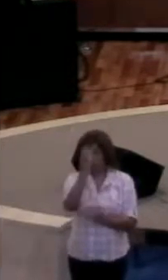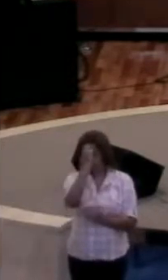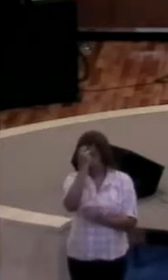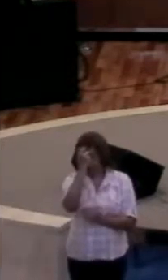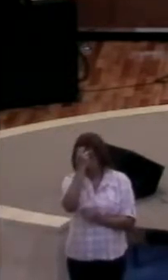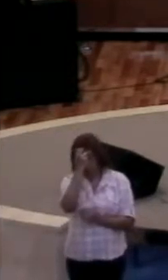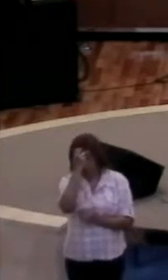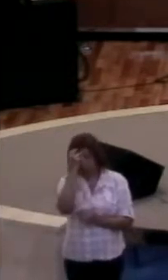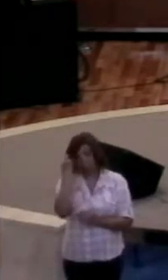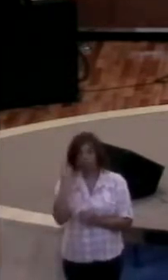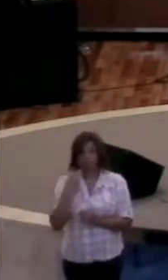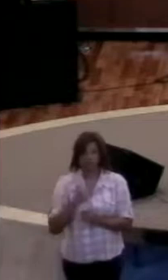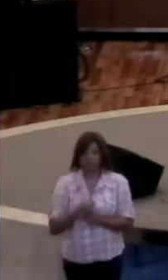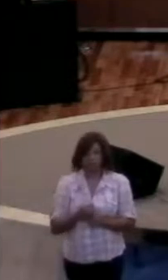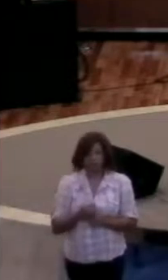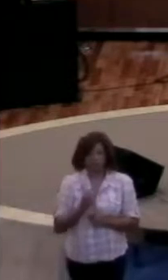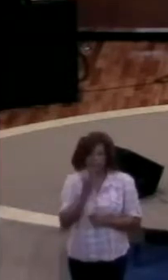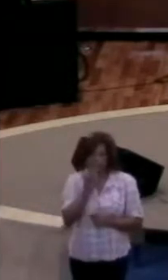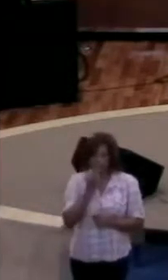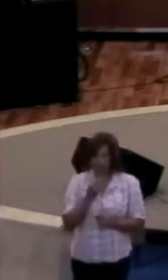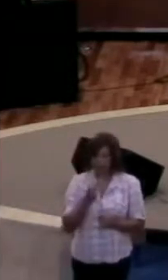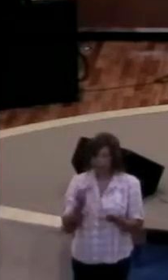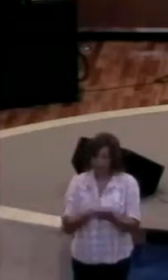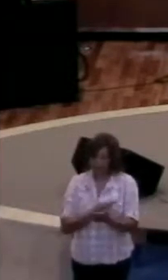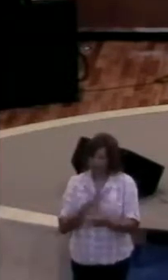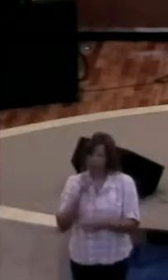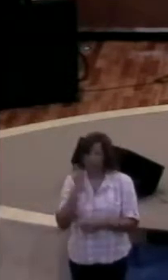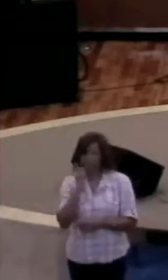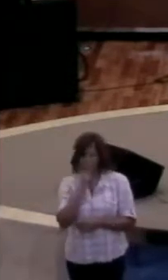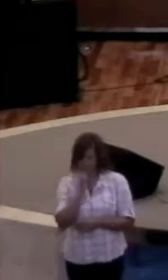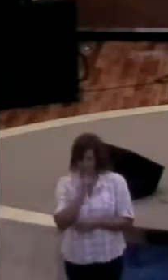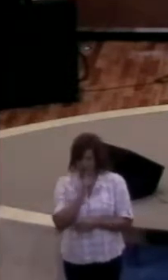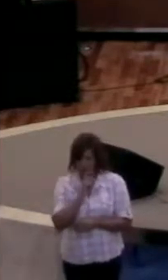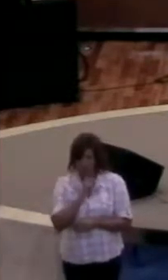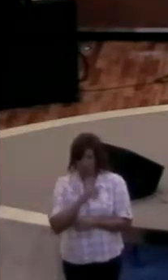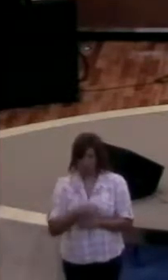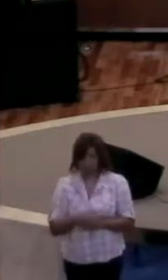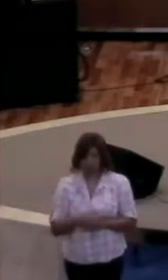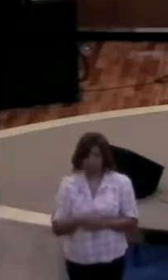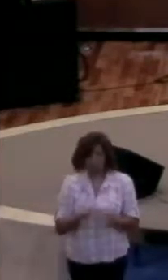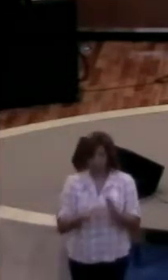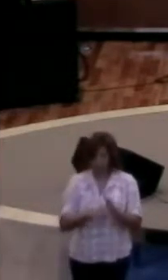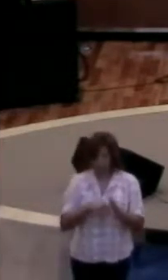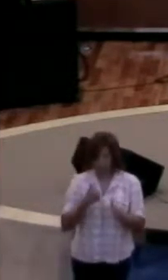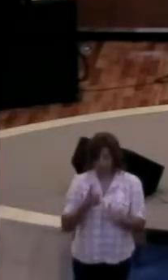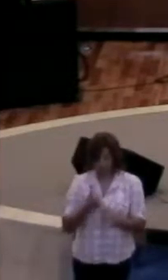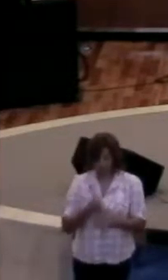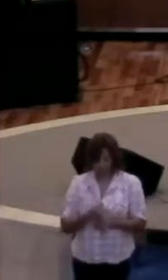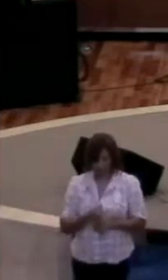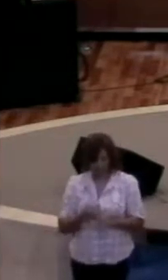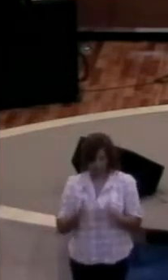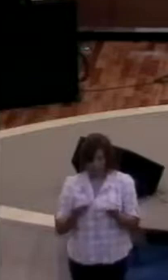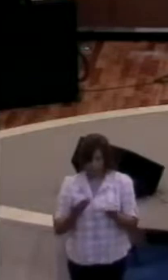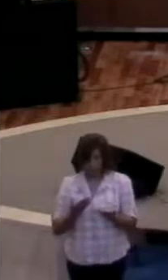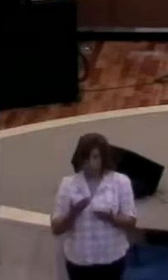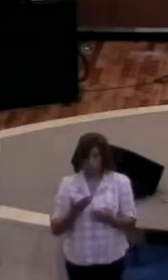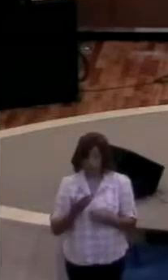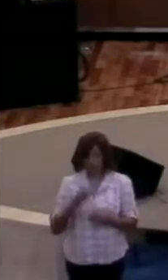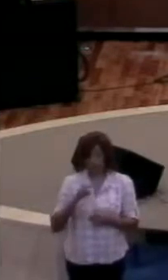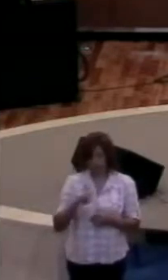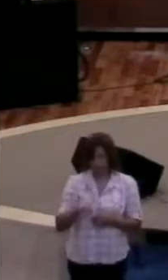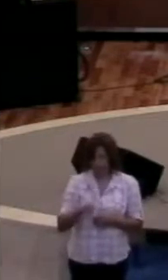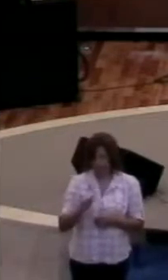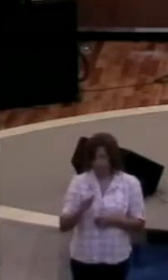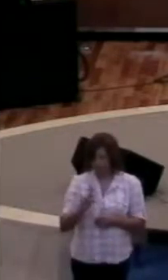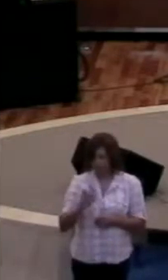alguns mitos aí em cima. E eu quero dizer para você alguns deles. Primeiro, algumas pessoas dizem que quando Maria e José foram para o